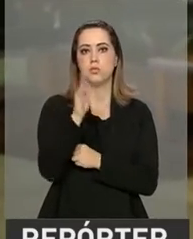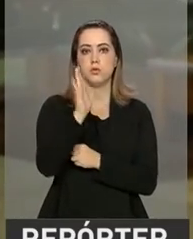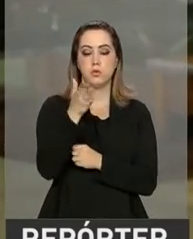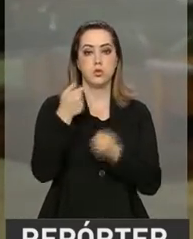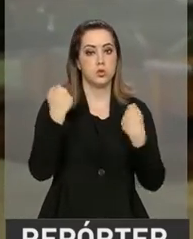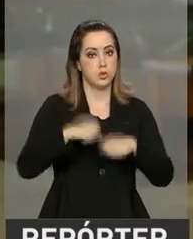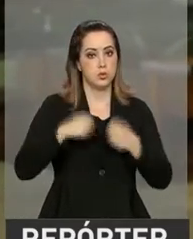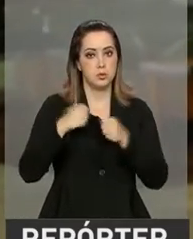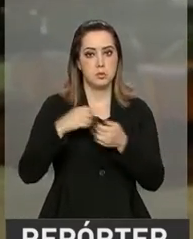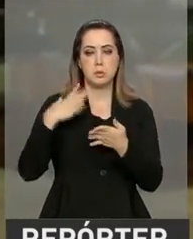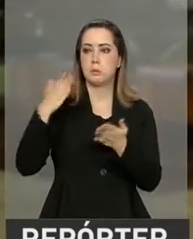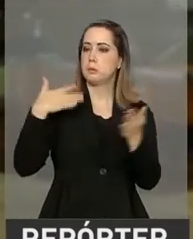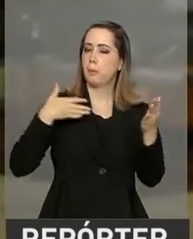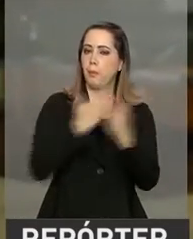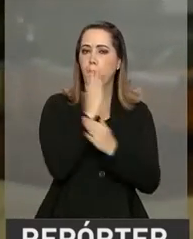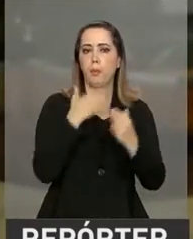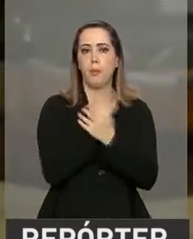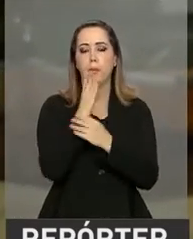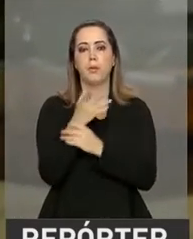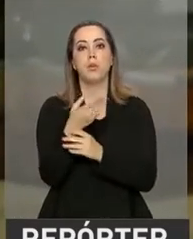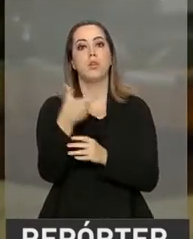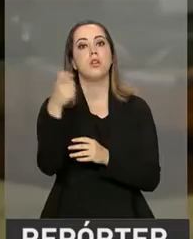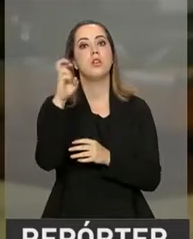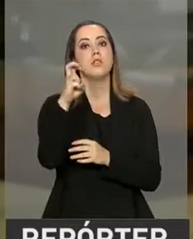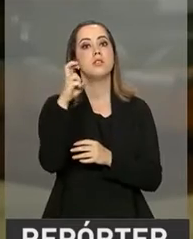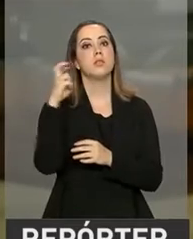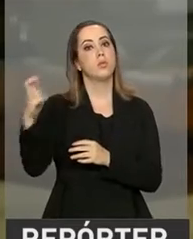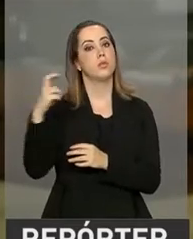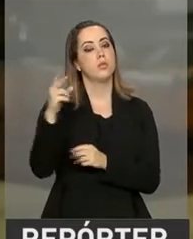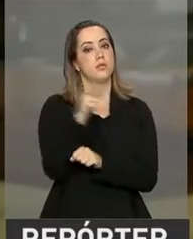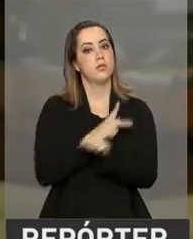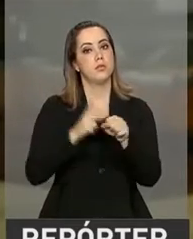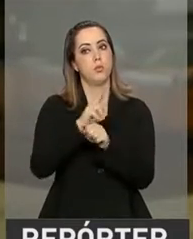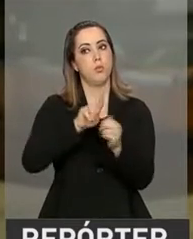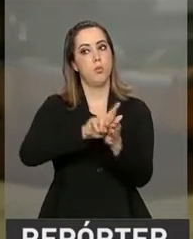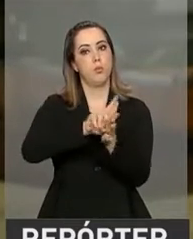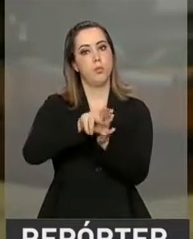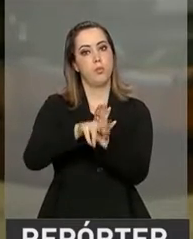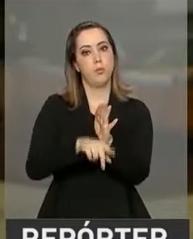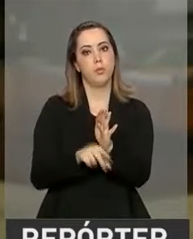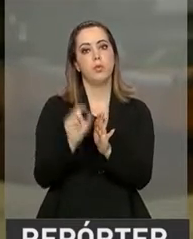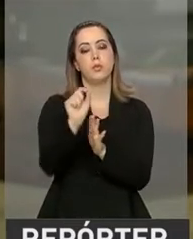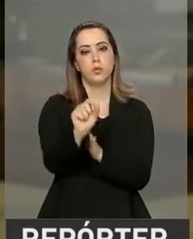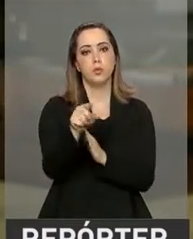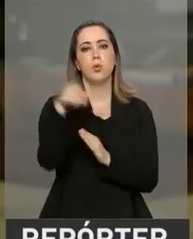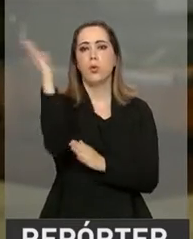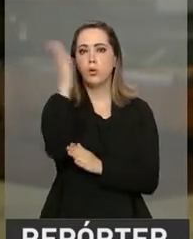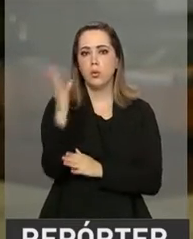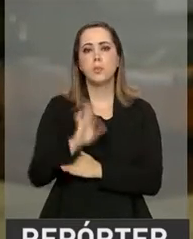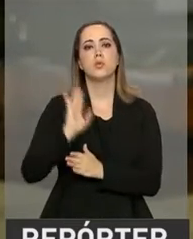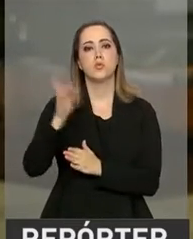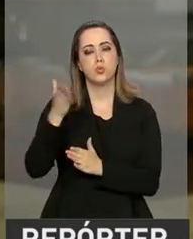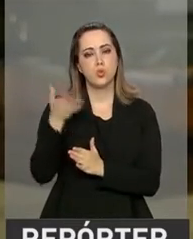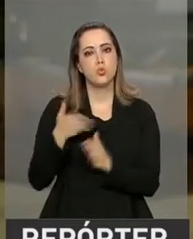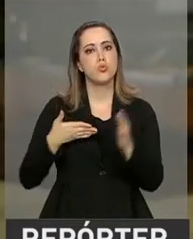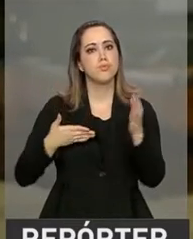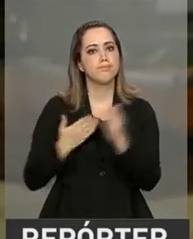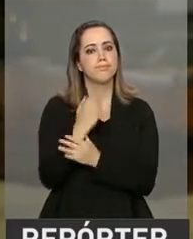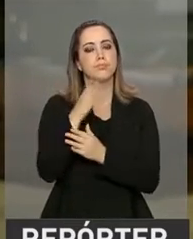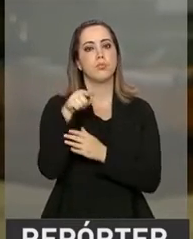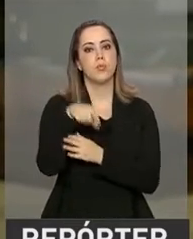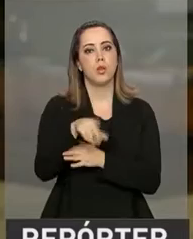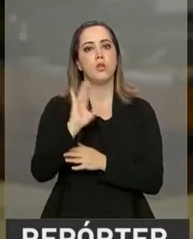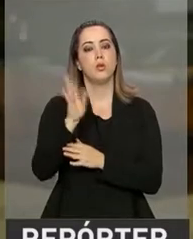necessárias as ratificações de pelo menos 55 países o brasil deve fazer isso no mês que vem já que a